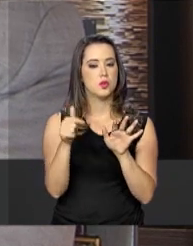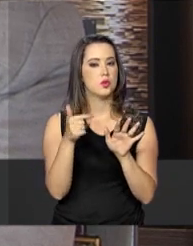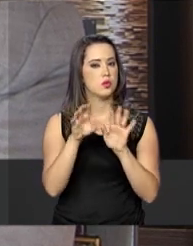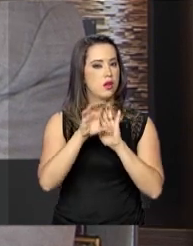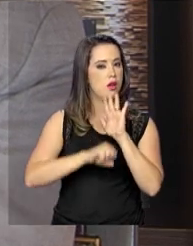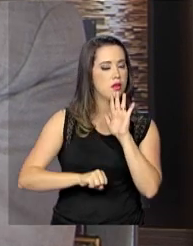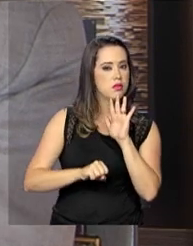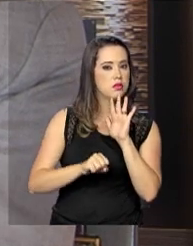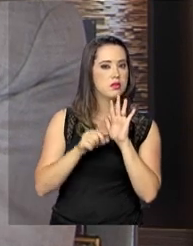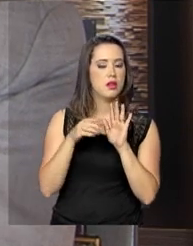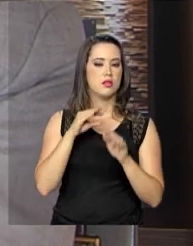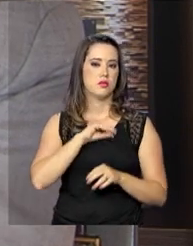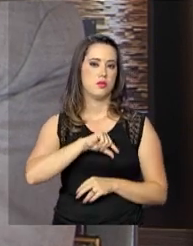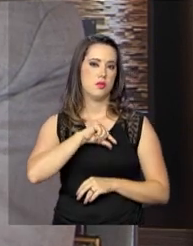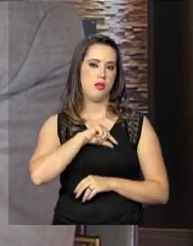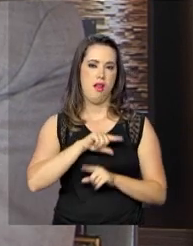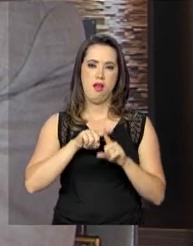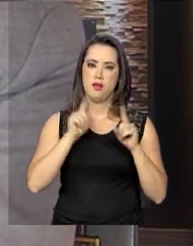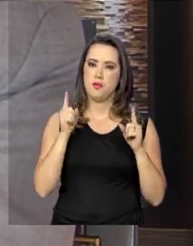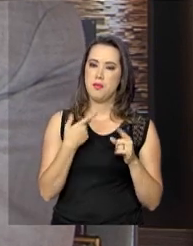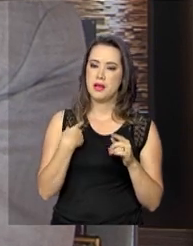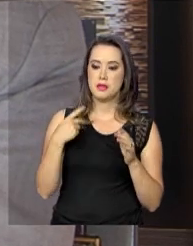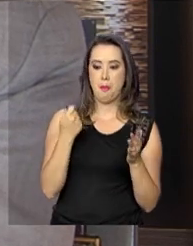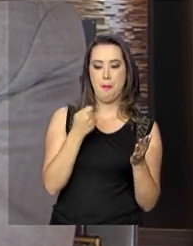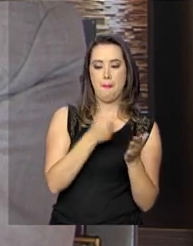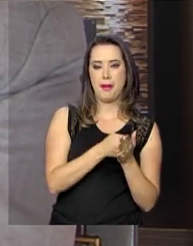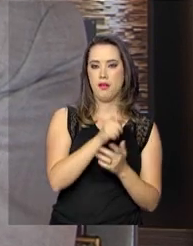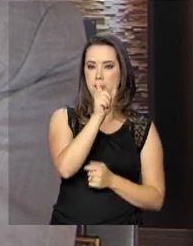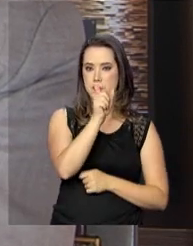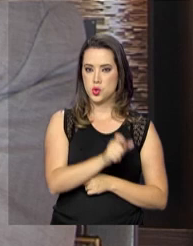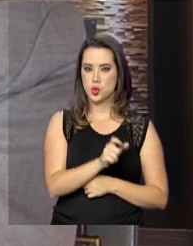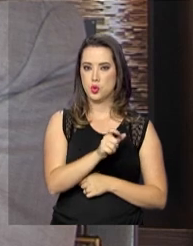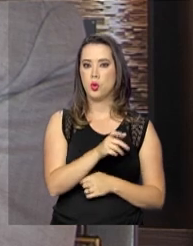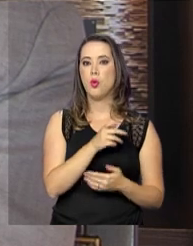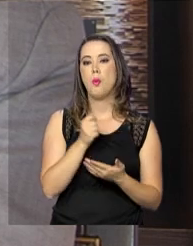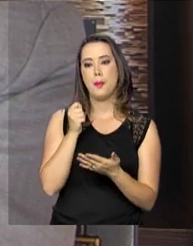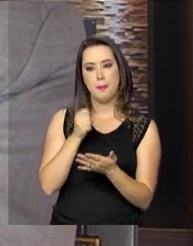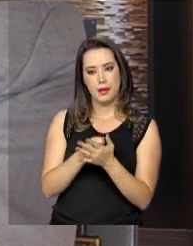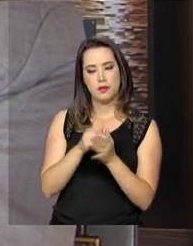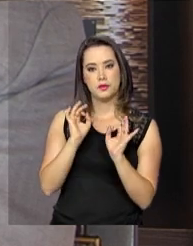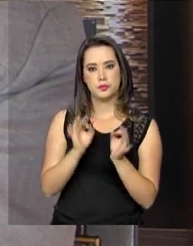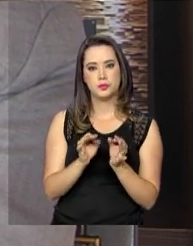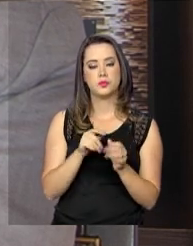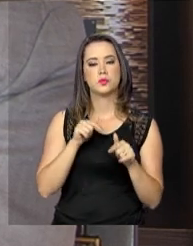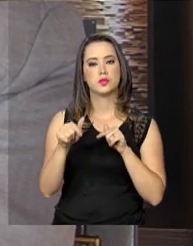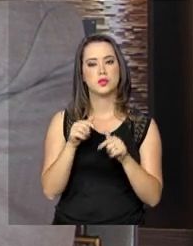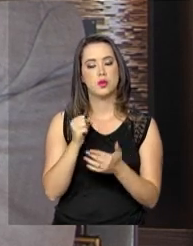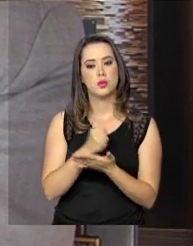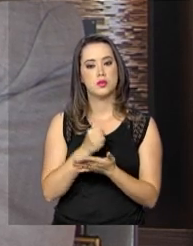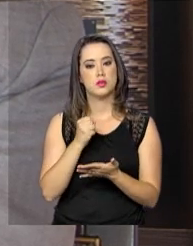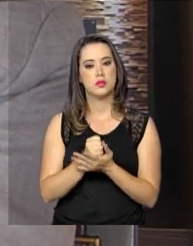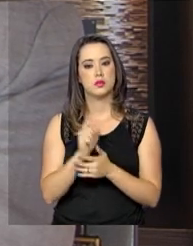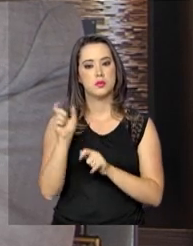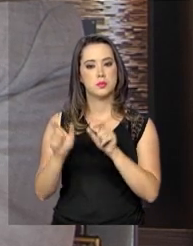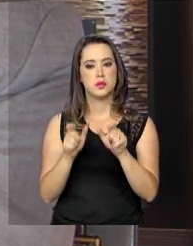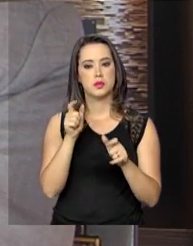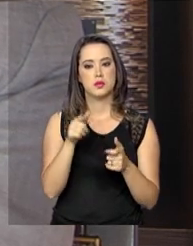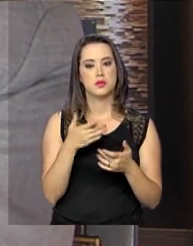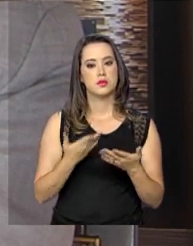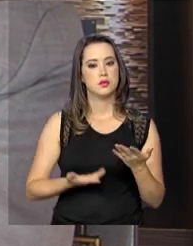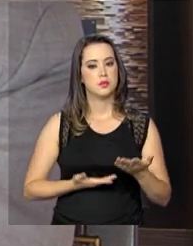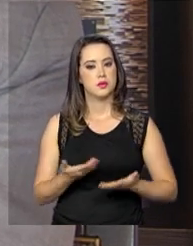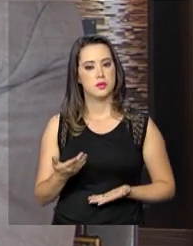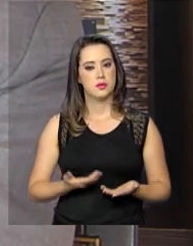desconto em salário mais um encargo do empregador empregar alguém ou contratar alguém para a prestação de